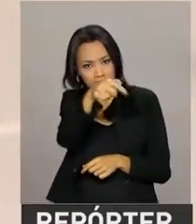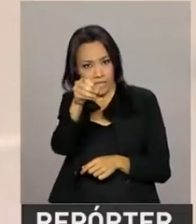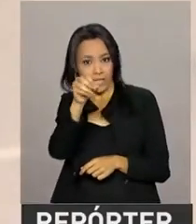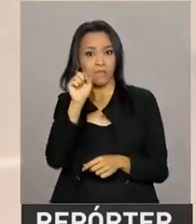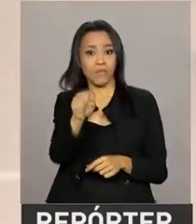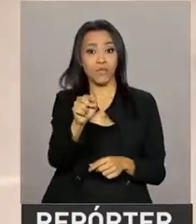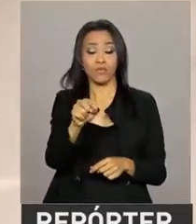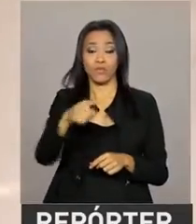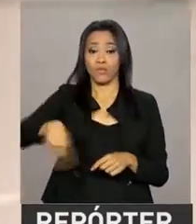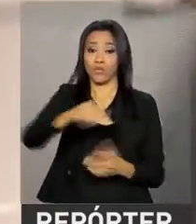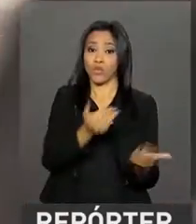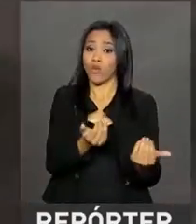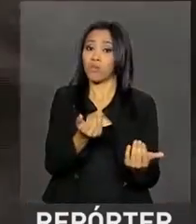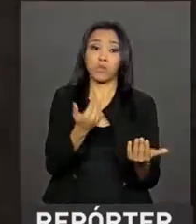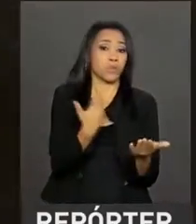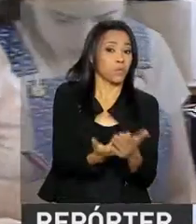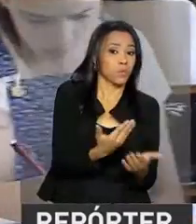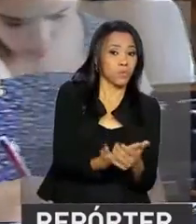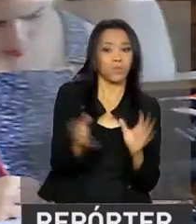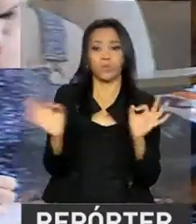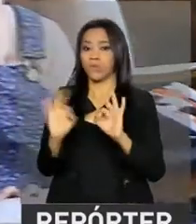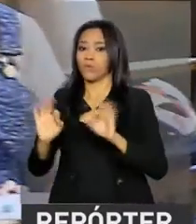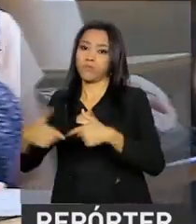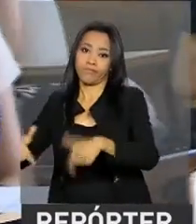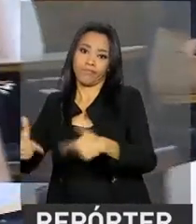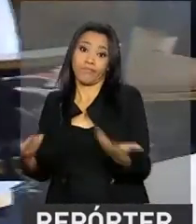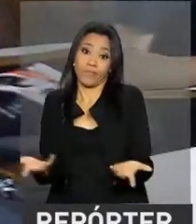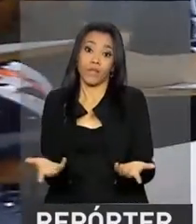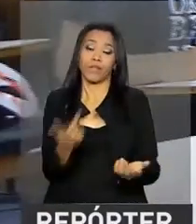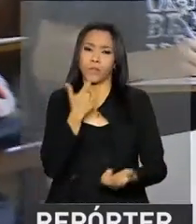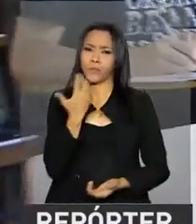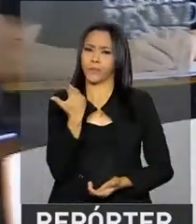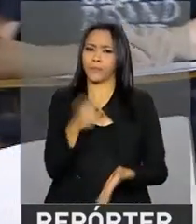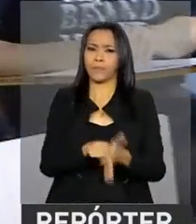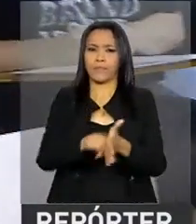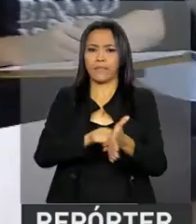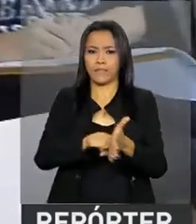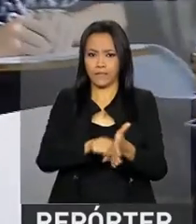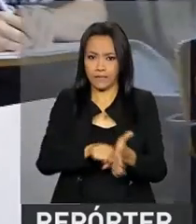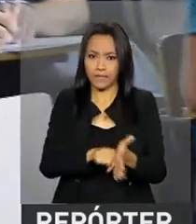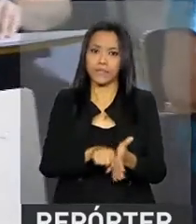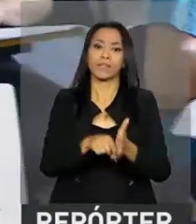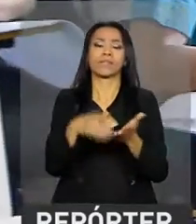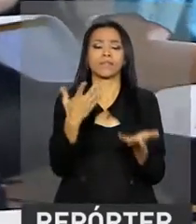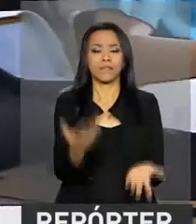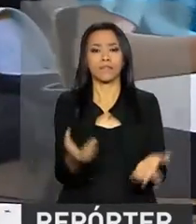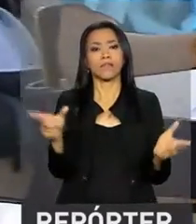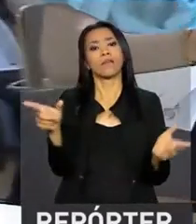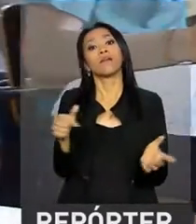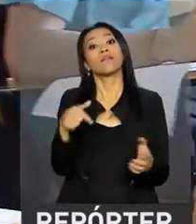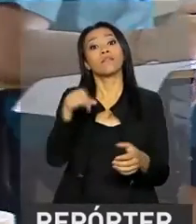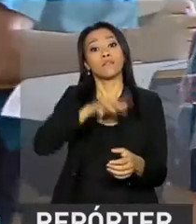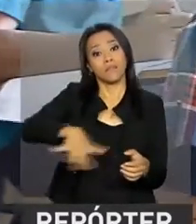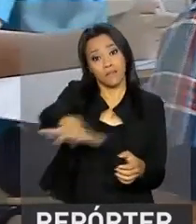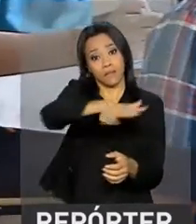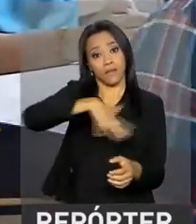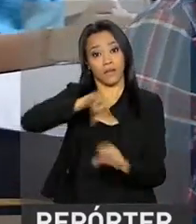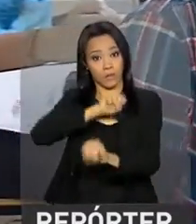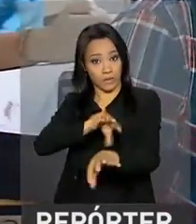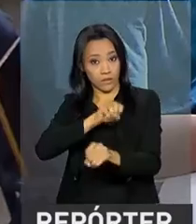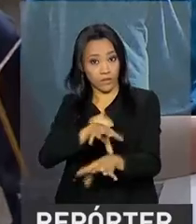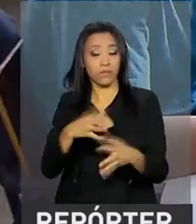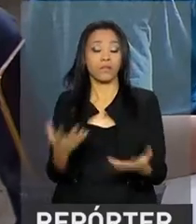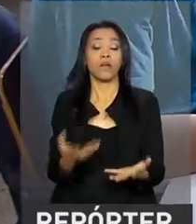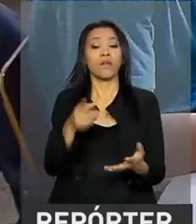não estudam e nem trabalham. O resultado mais recente do Índice de Desenvolvimento da Educação Básica, o